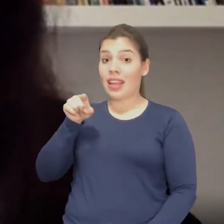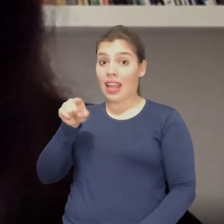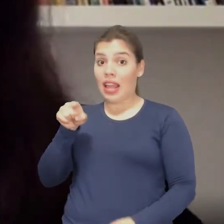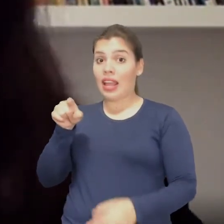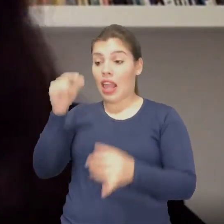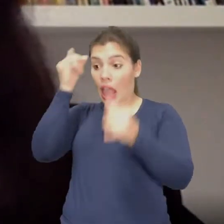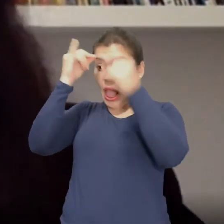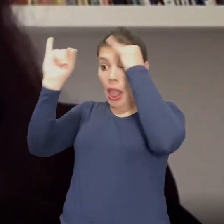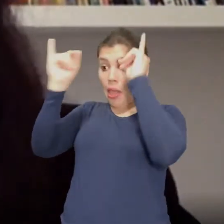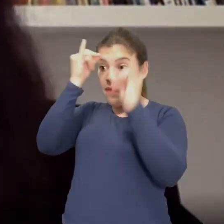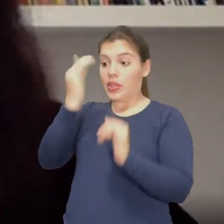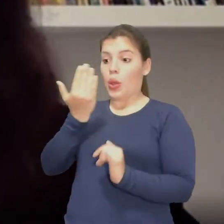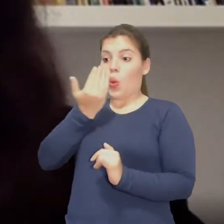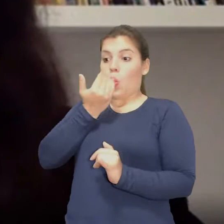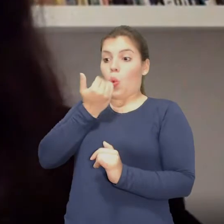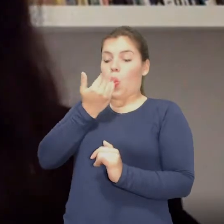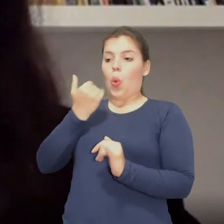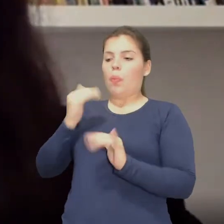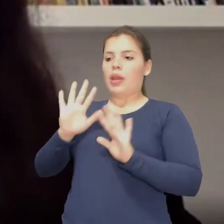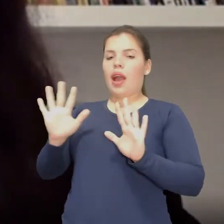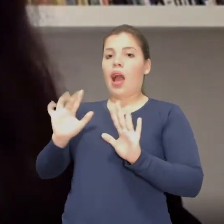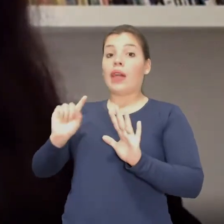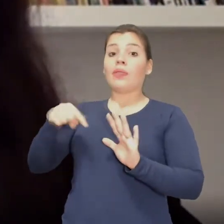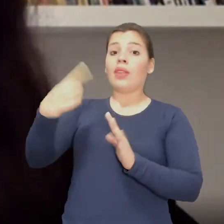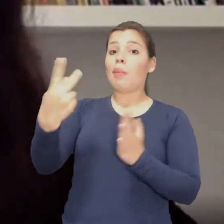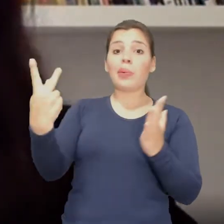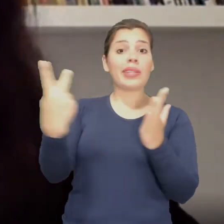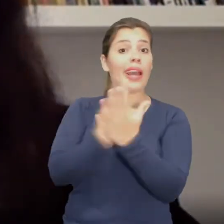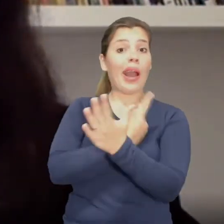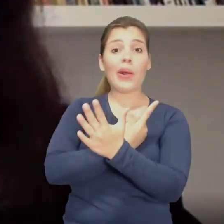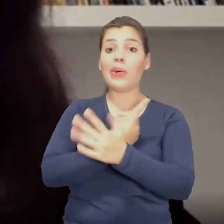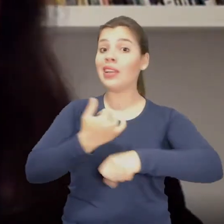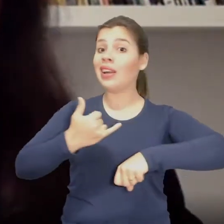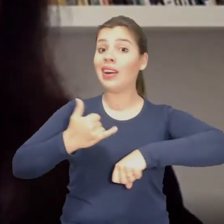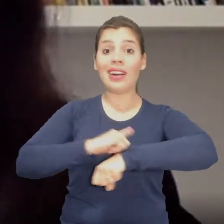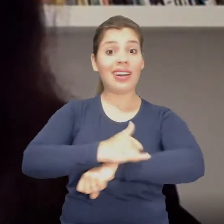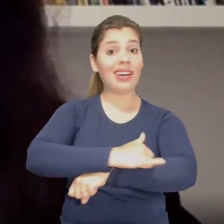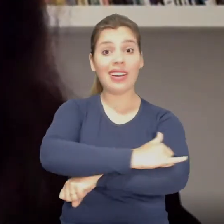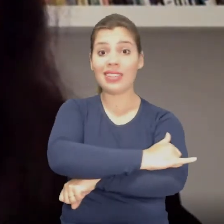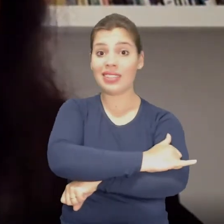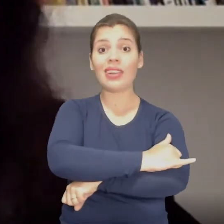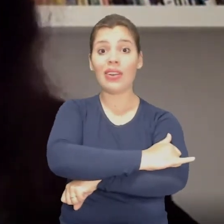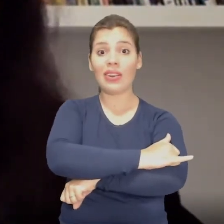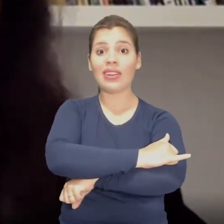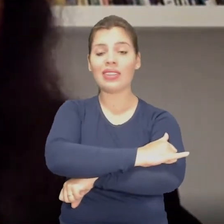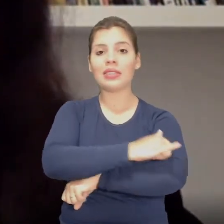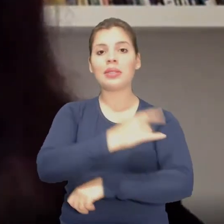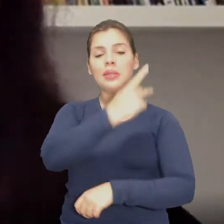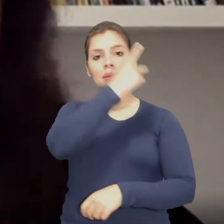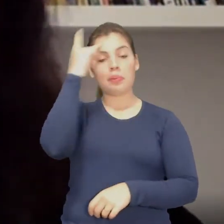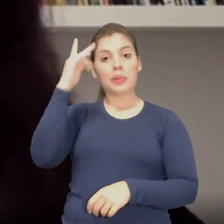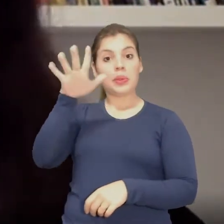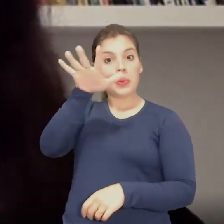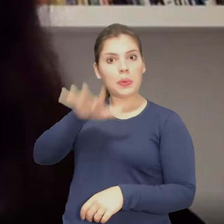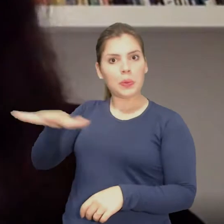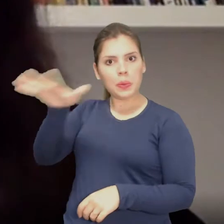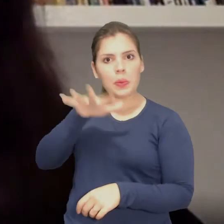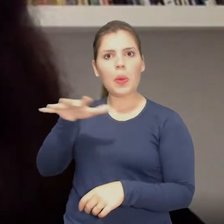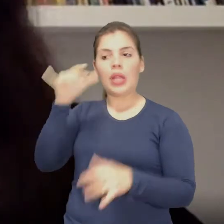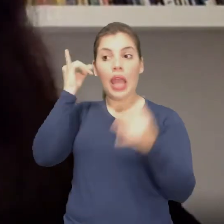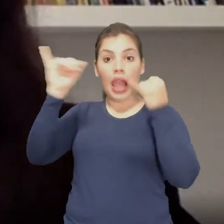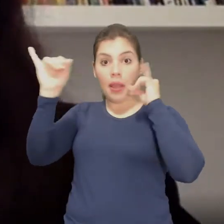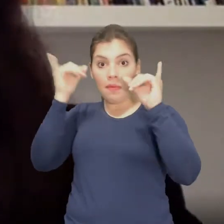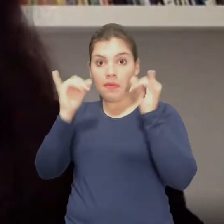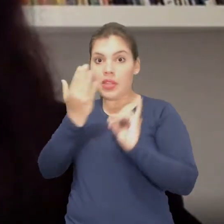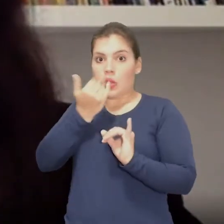dieta está impactando no peso final da população. Então, a população está ganhando peso na mesma proporção de que a